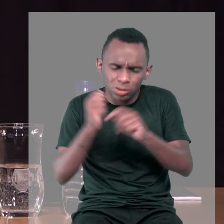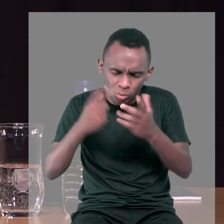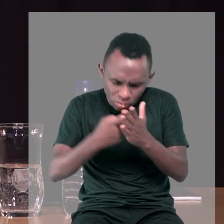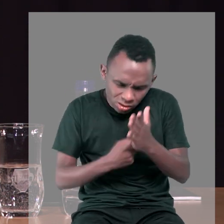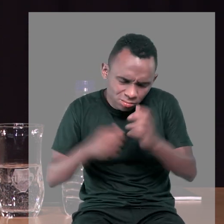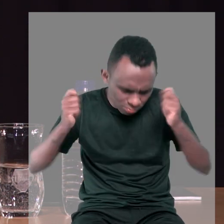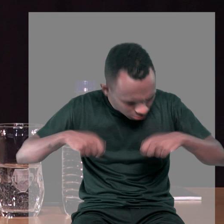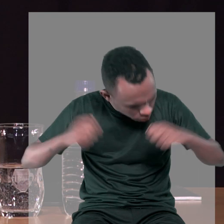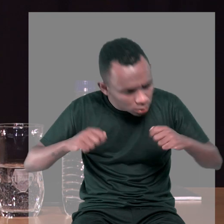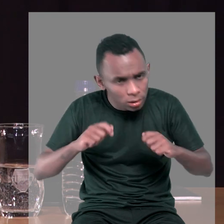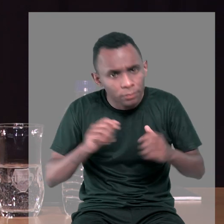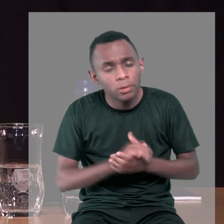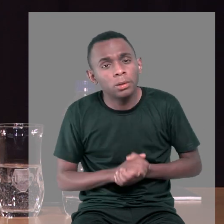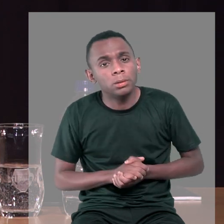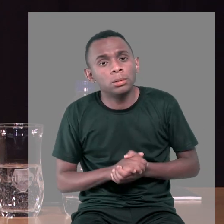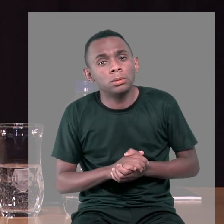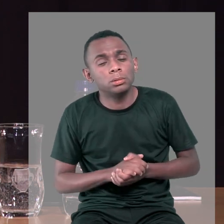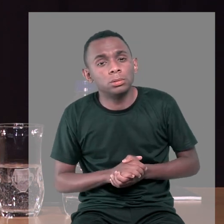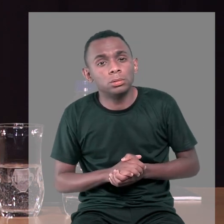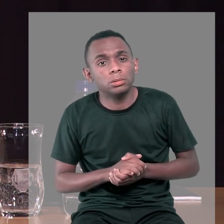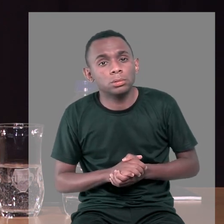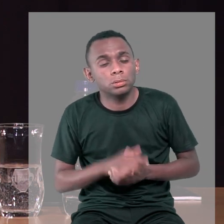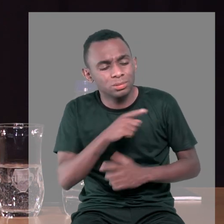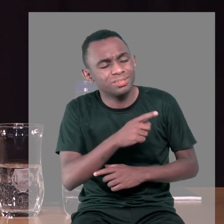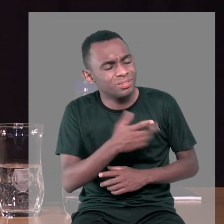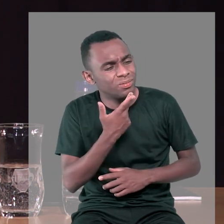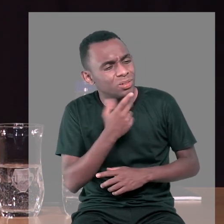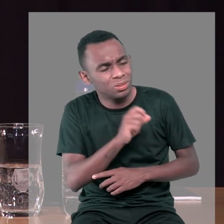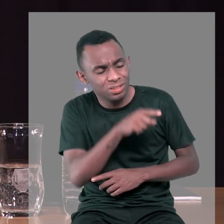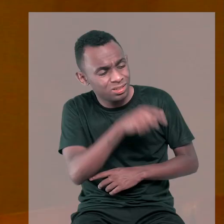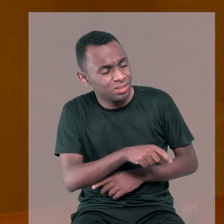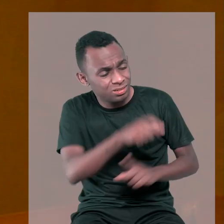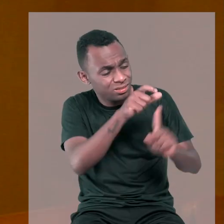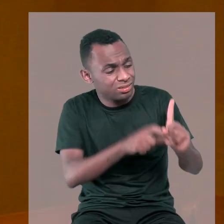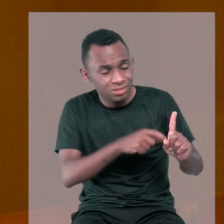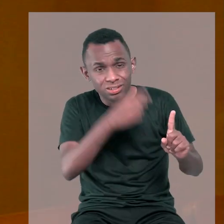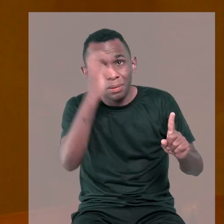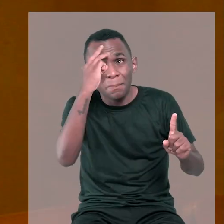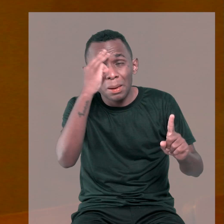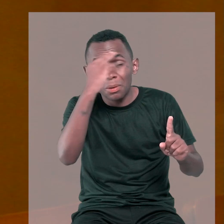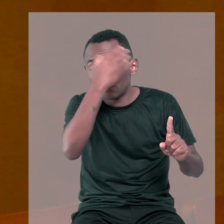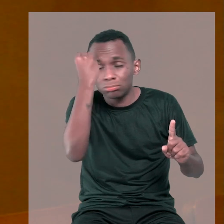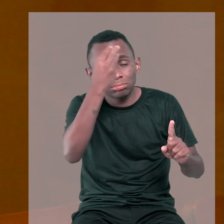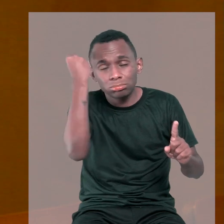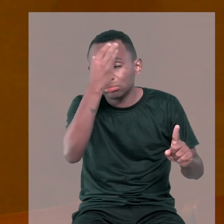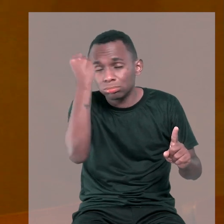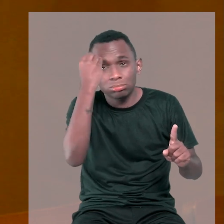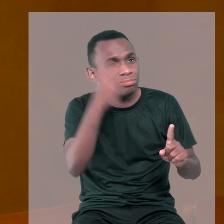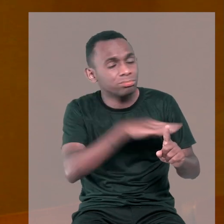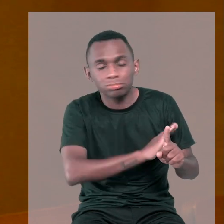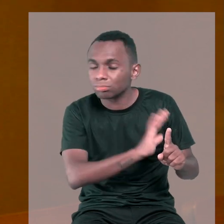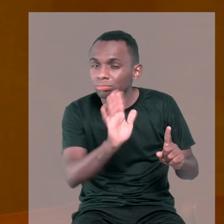O que isso significa? Isso significa que, na retomada do passado, com frequência, Eichmann...